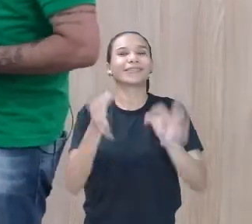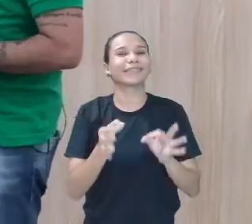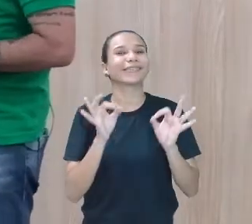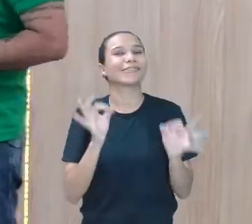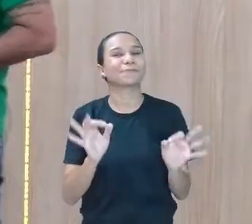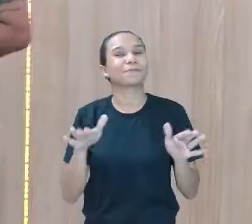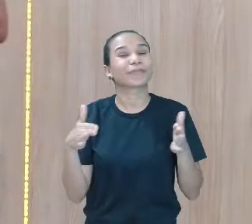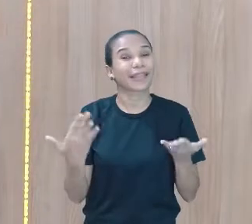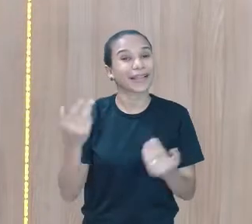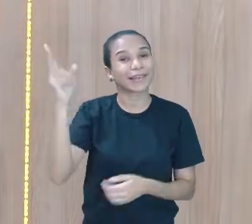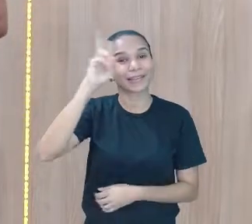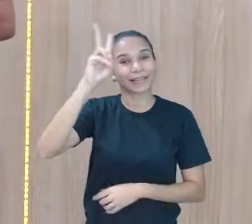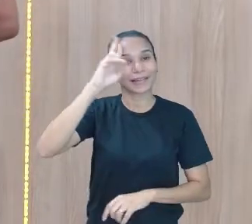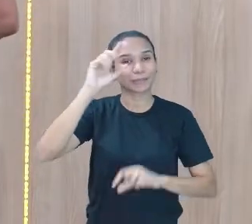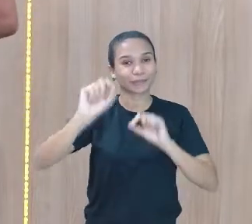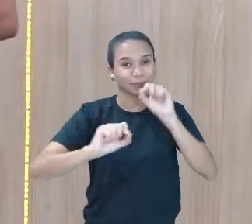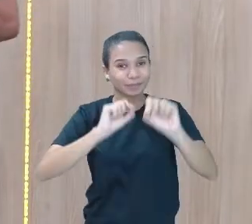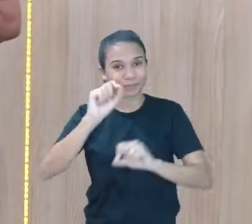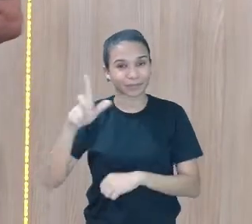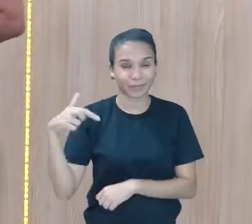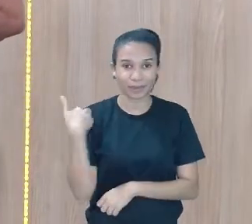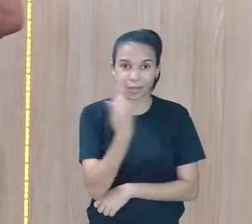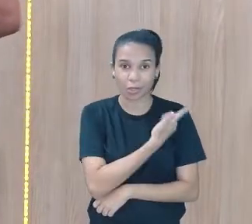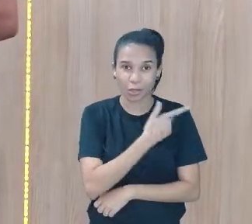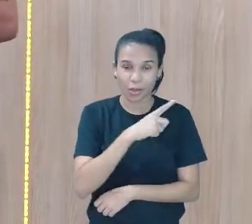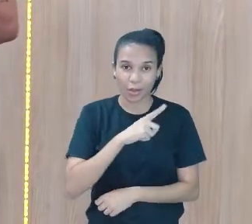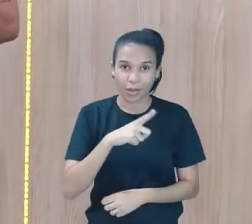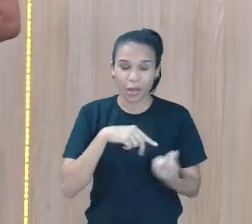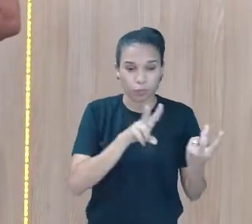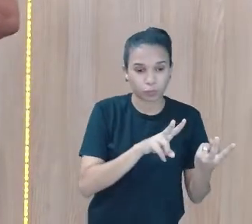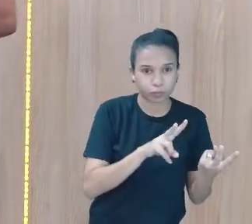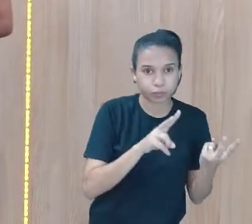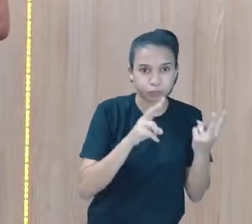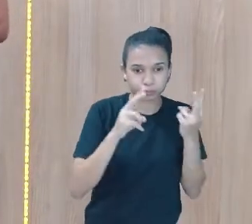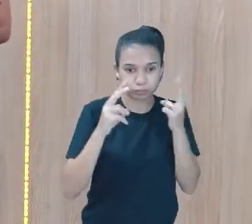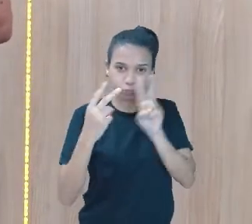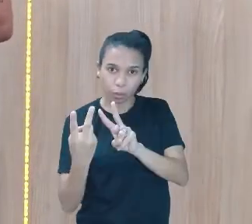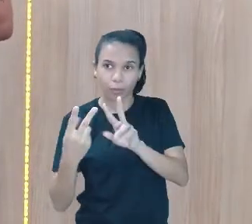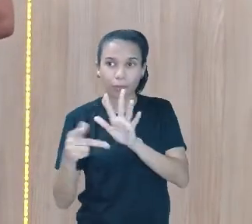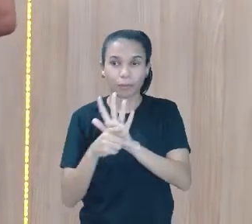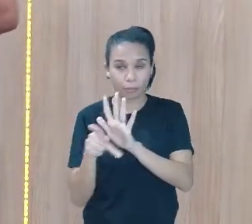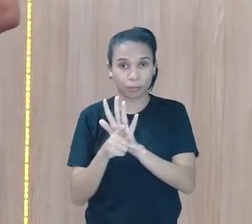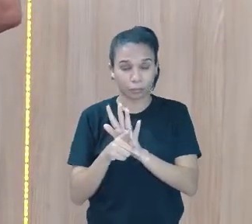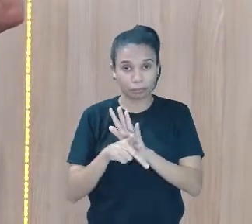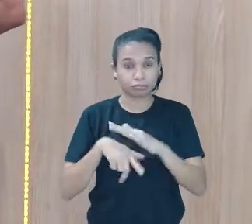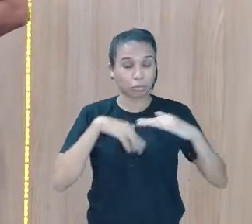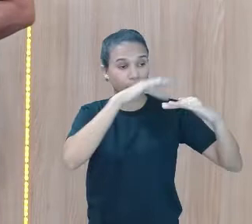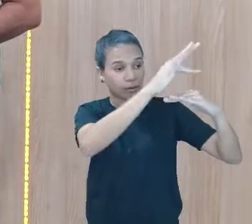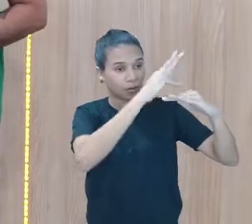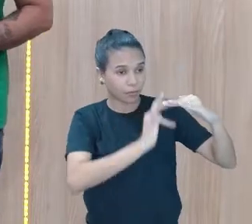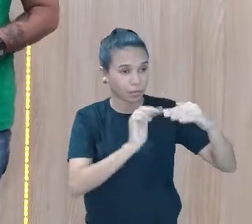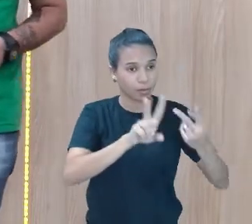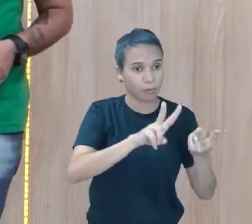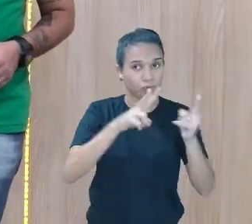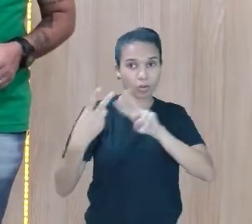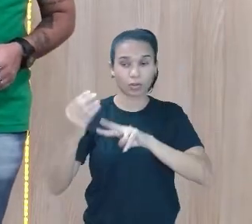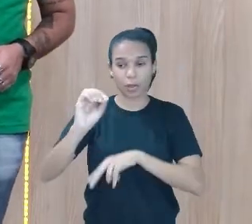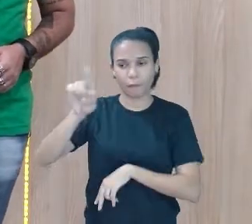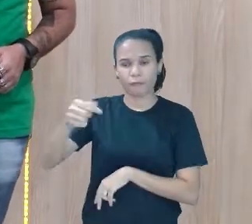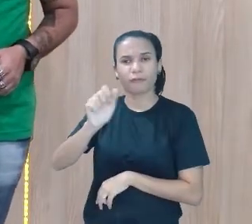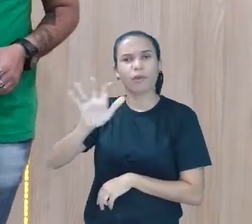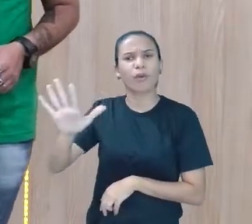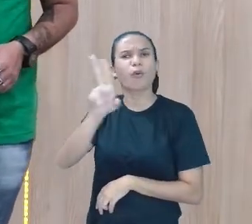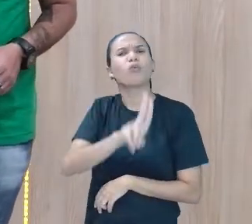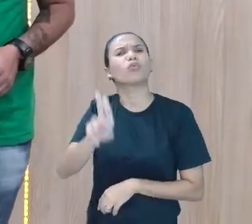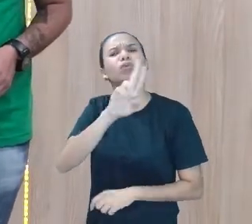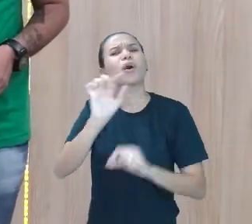certo? Então, lembrando que a gente passa uma representação de uma representação para outra, usando